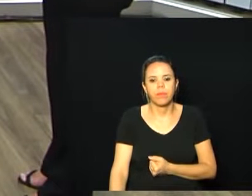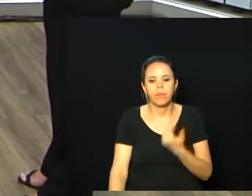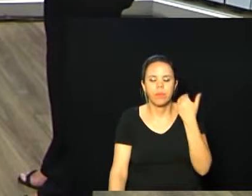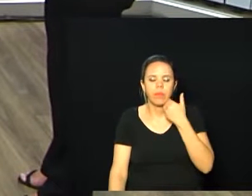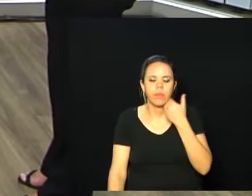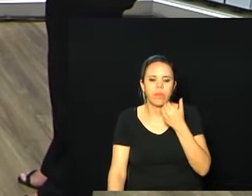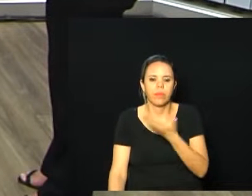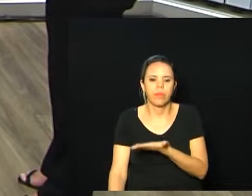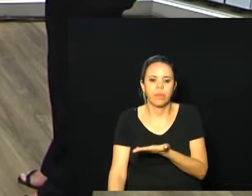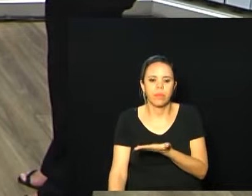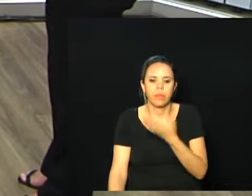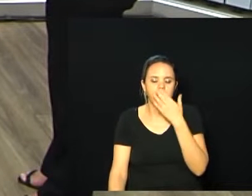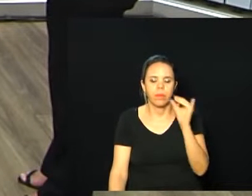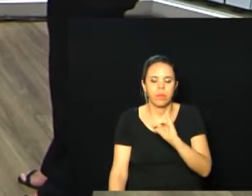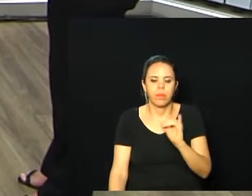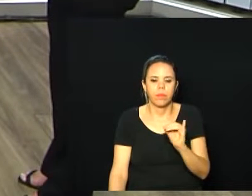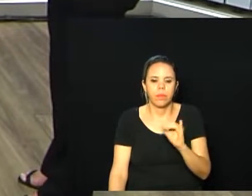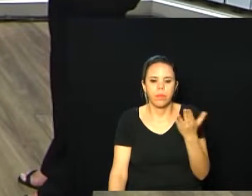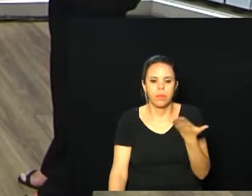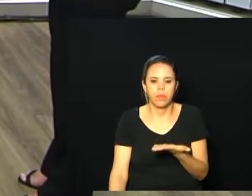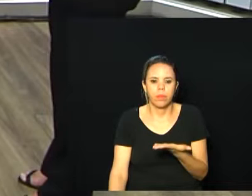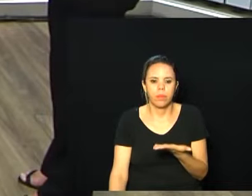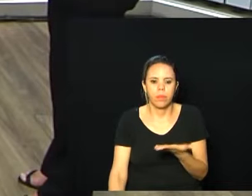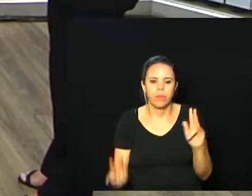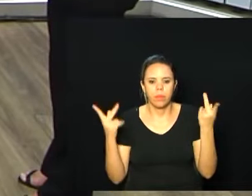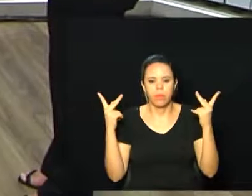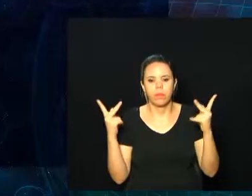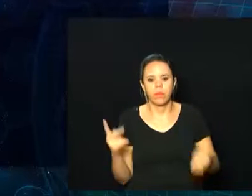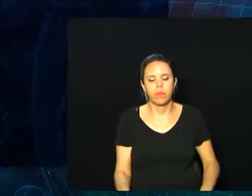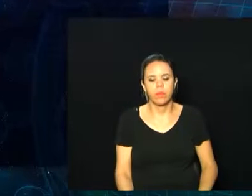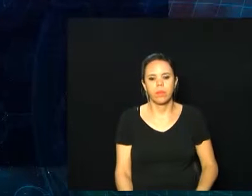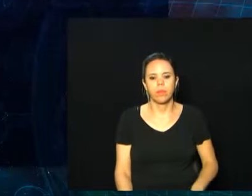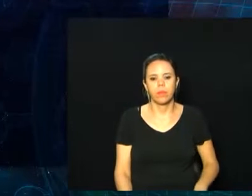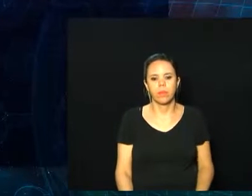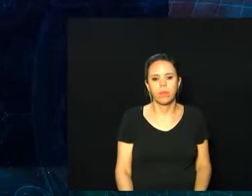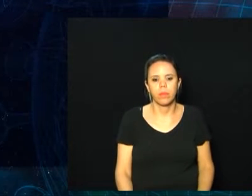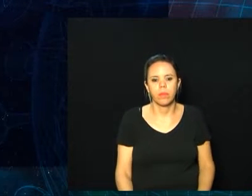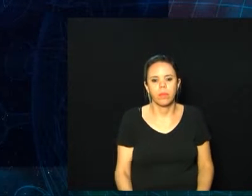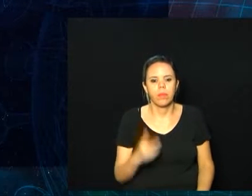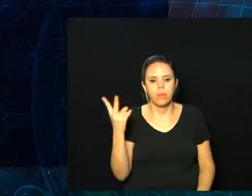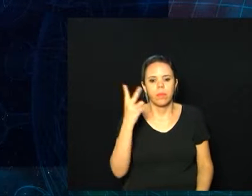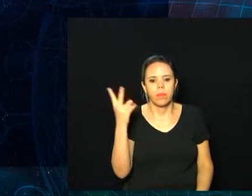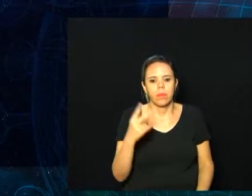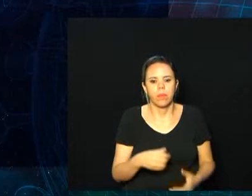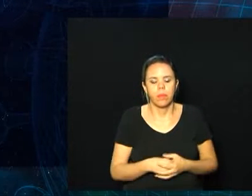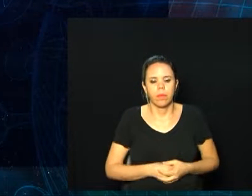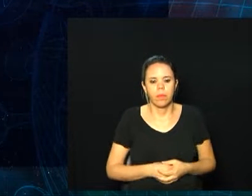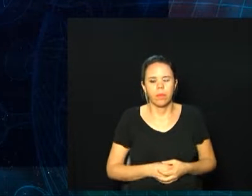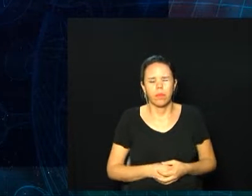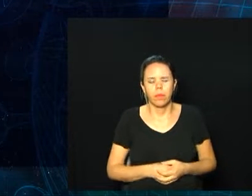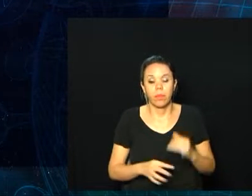Oeste 820, Indaiatuba 799, Hortolândia 747, Valinhos